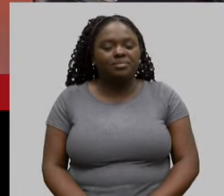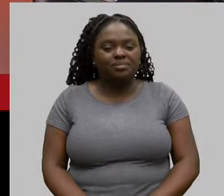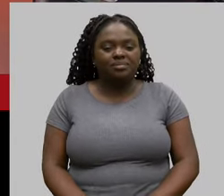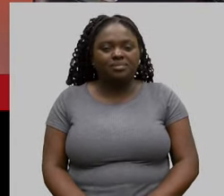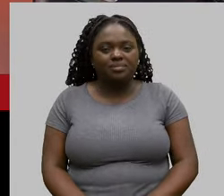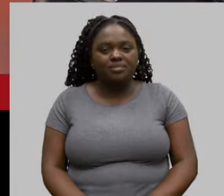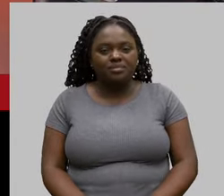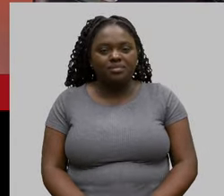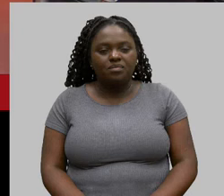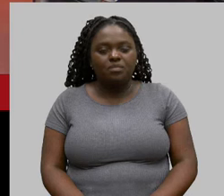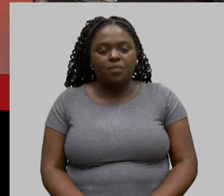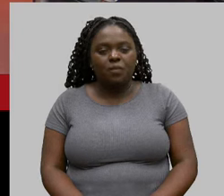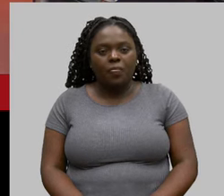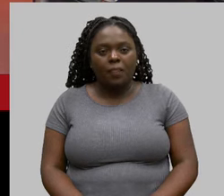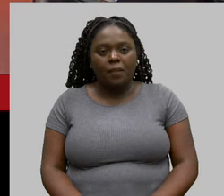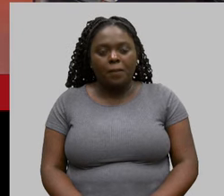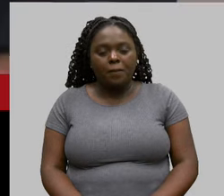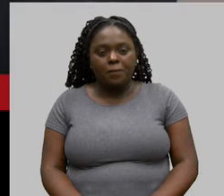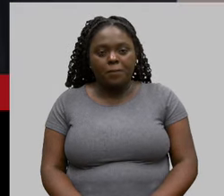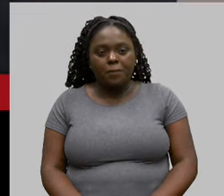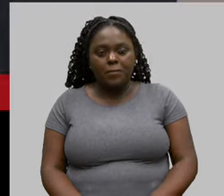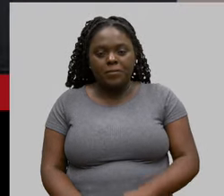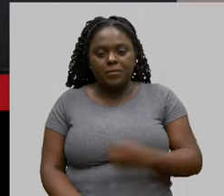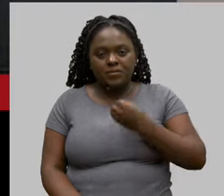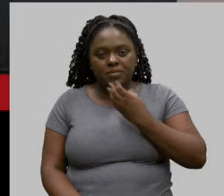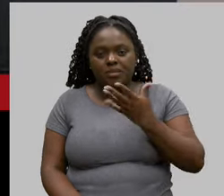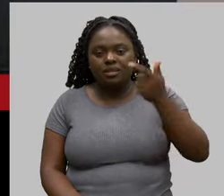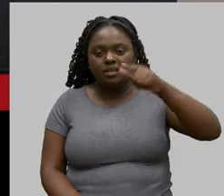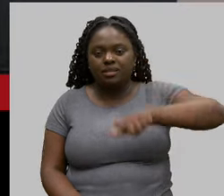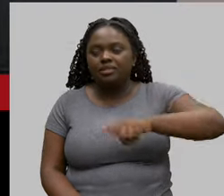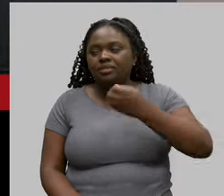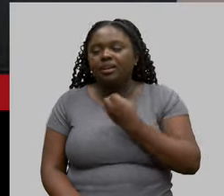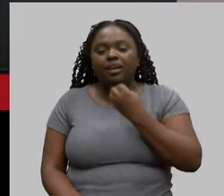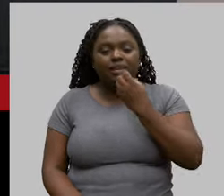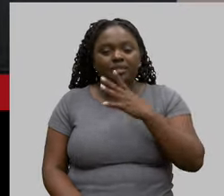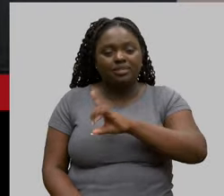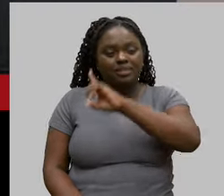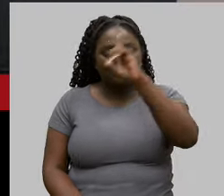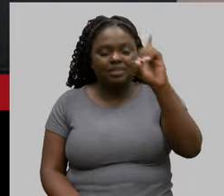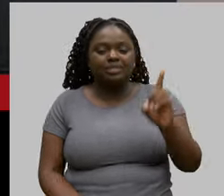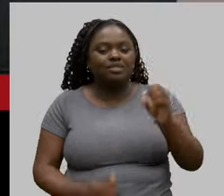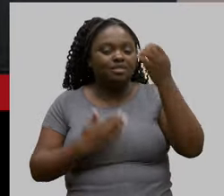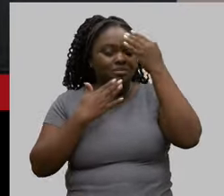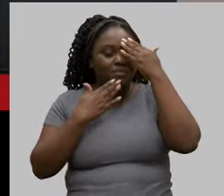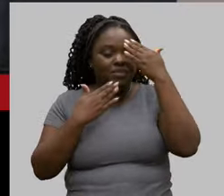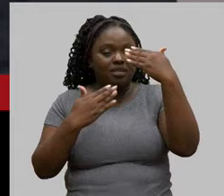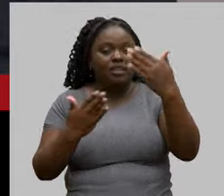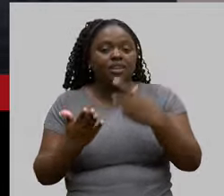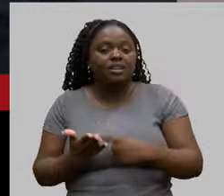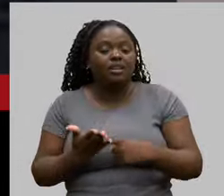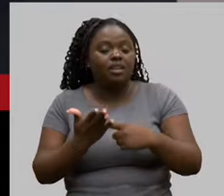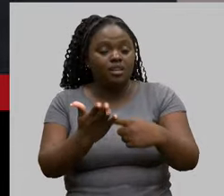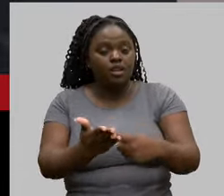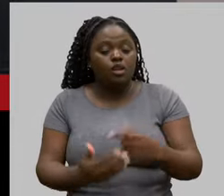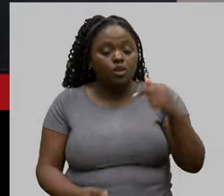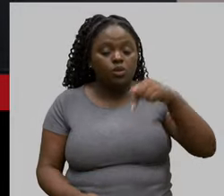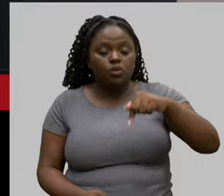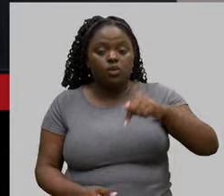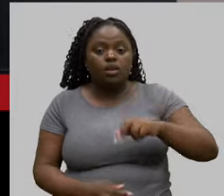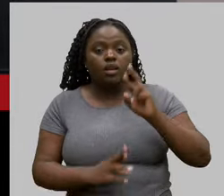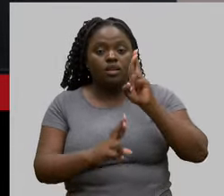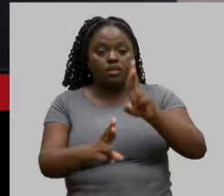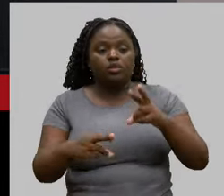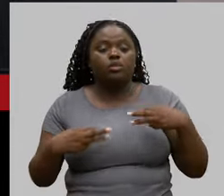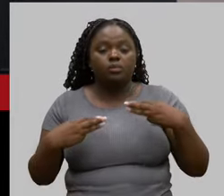Social bom então mais uma vez Bom dia mais uma vez muito obrigado pelo convite tô aqui representando o Ministério da